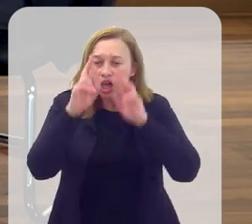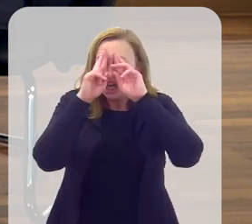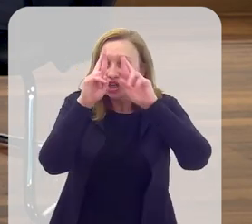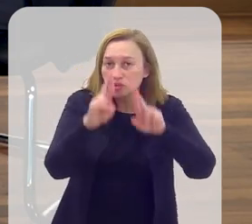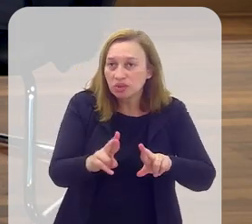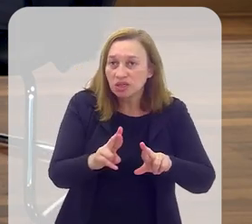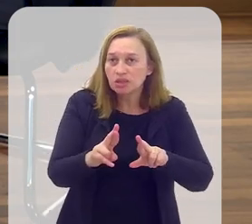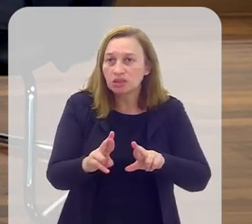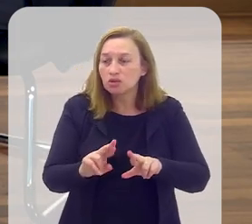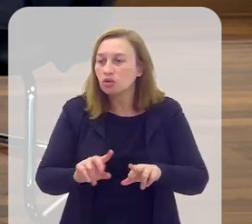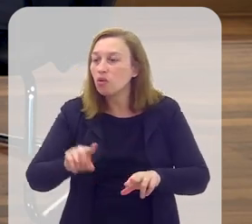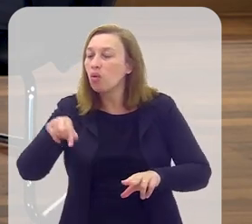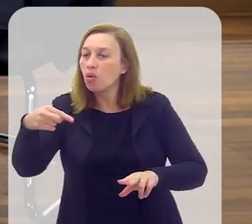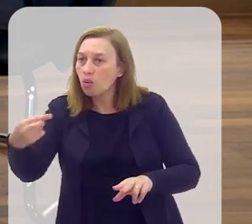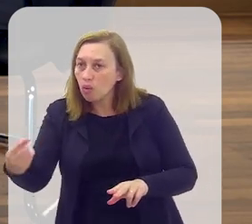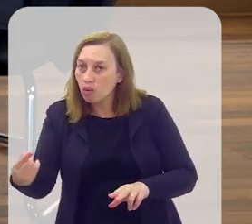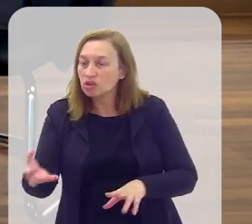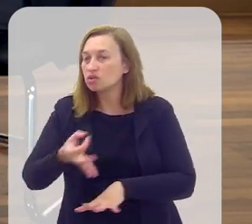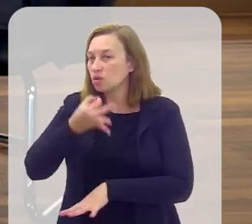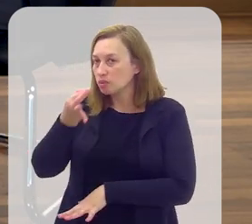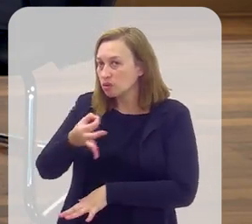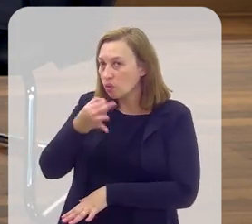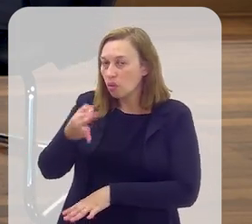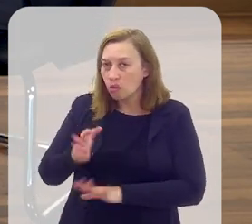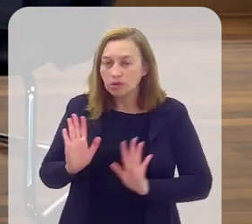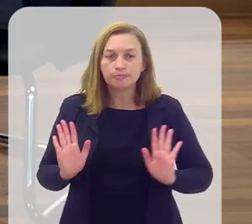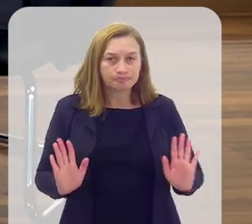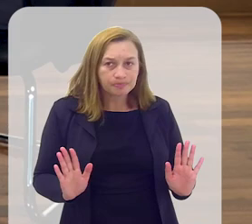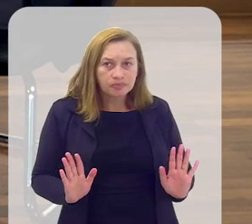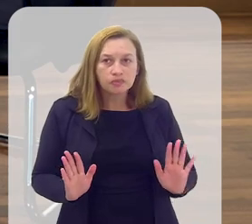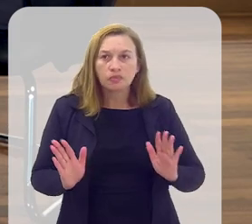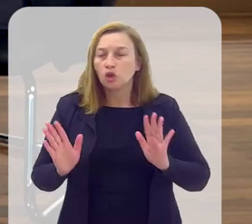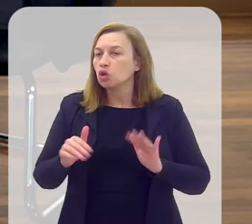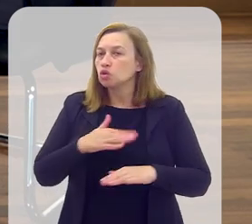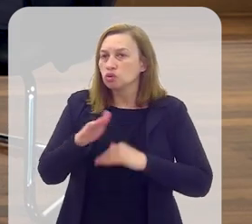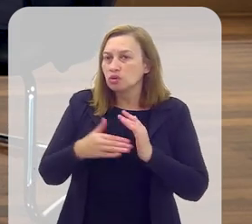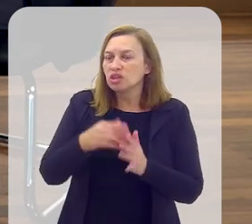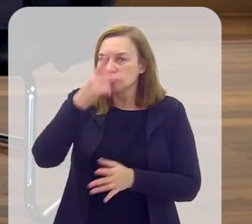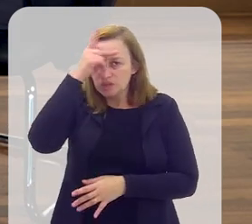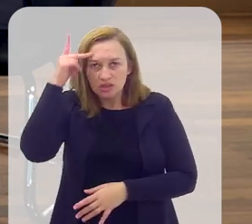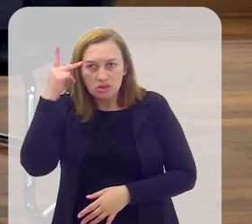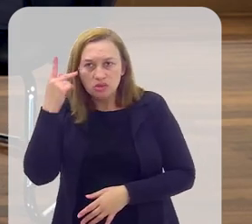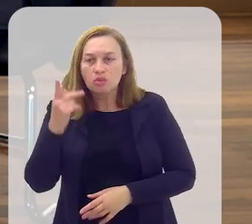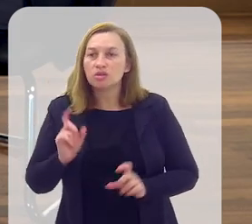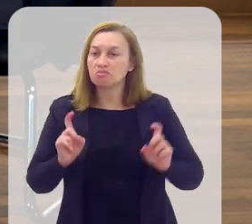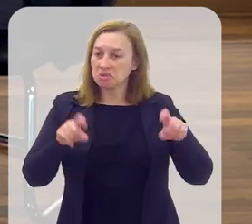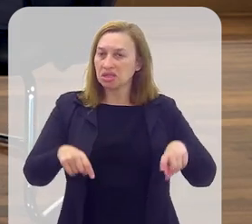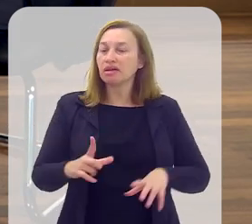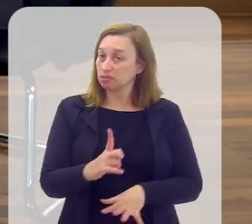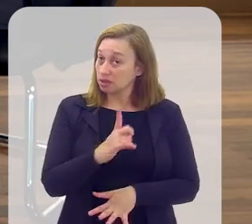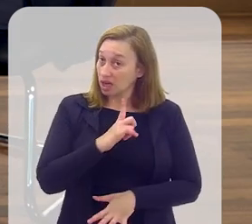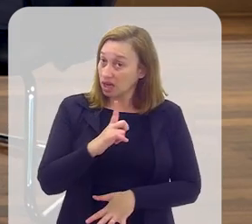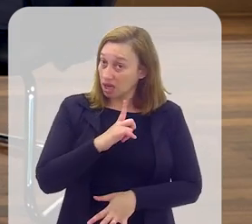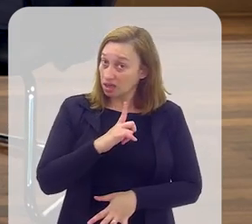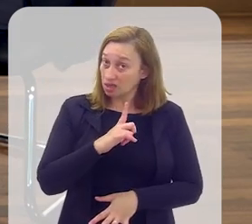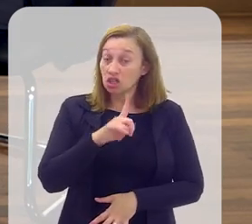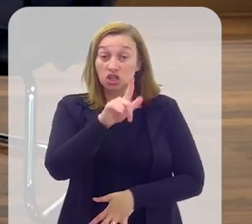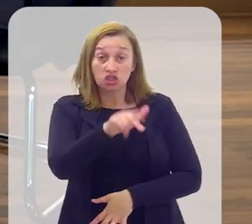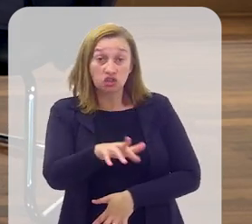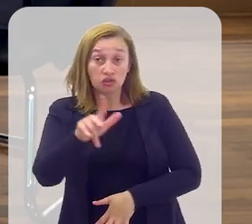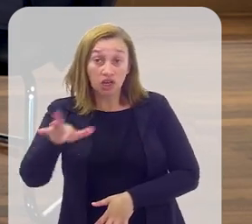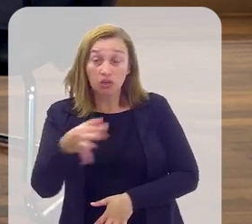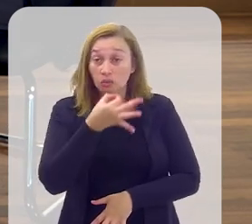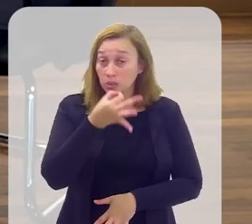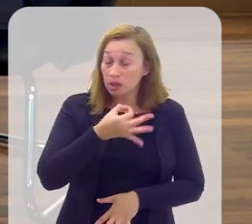possível, respeitando outras posições, porque aqui todo mundo tem mandato, né? Gostemos ou não,